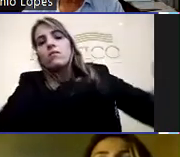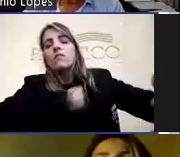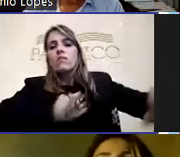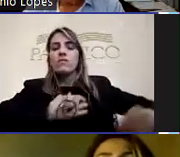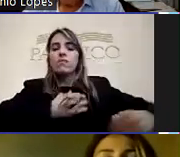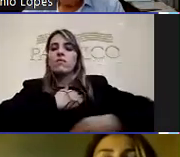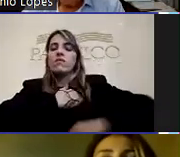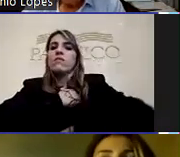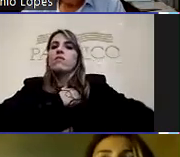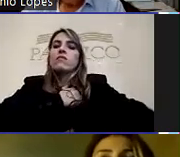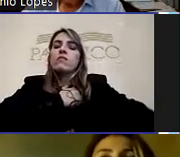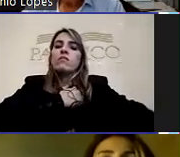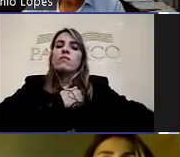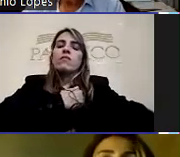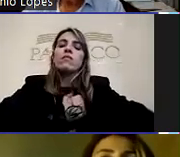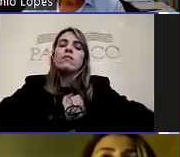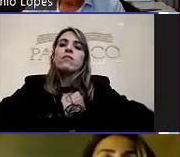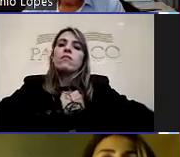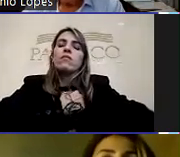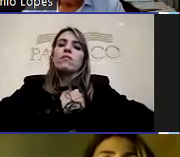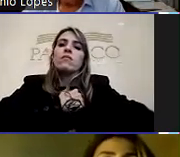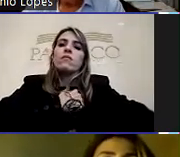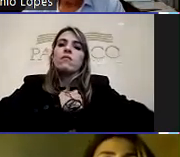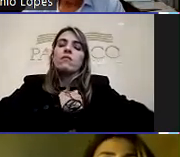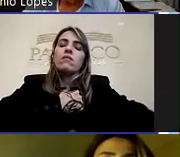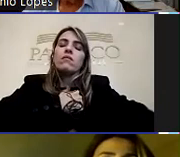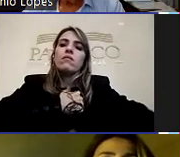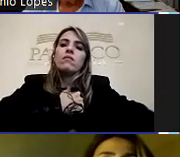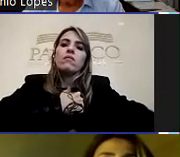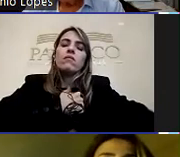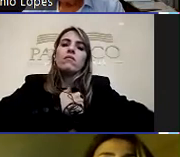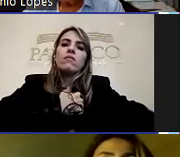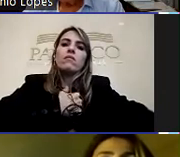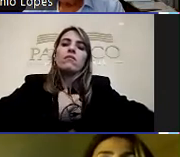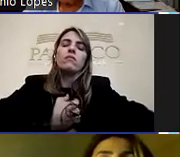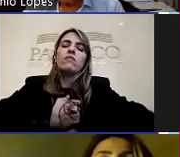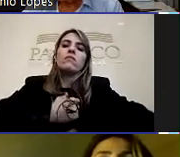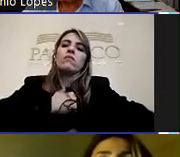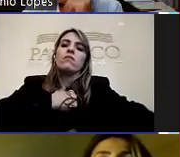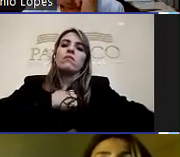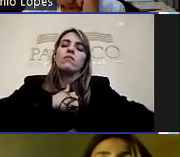estabelecemos um artigo de no mínimo 3 páginas, e máximo de 5.